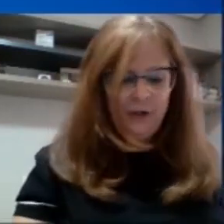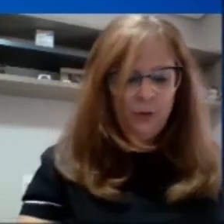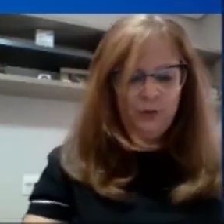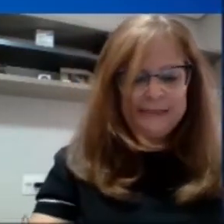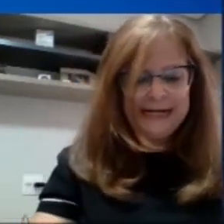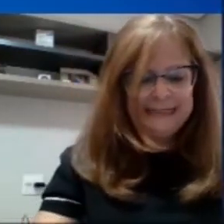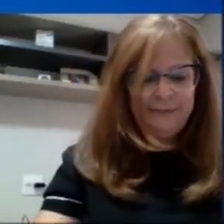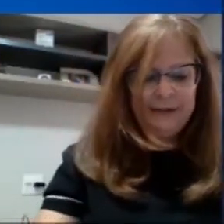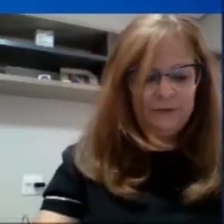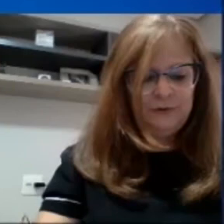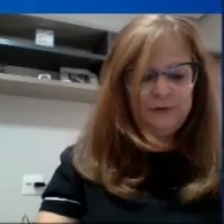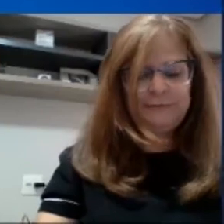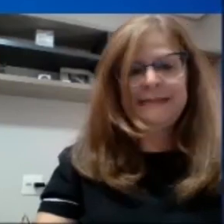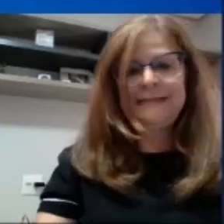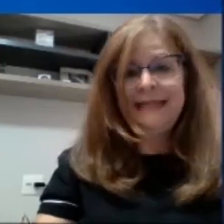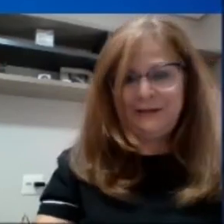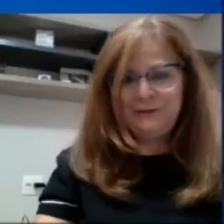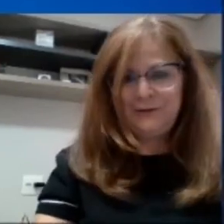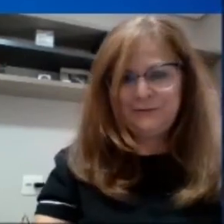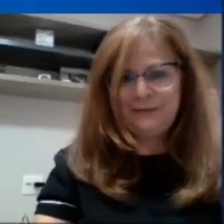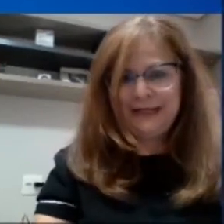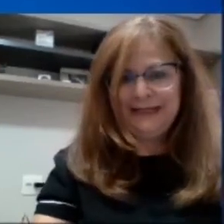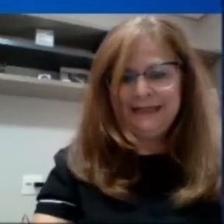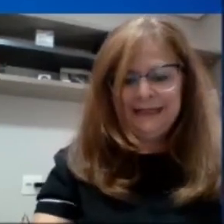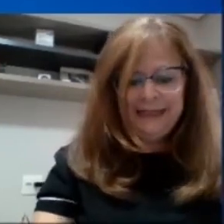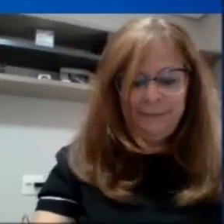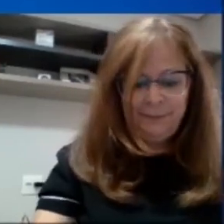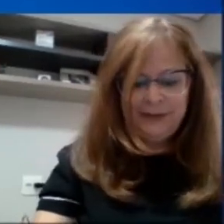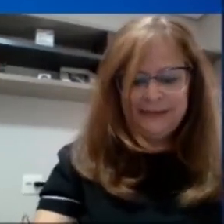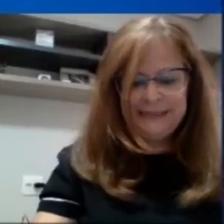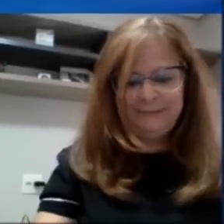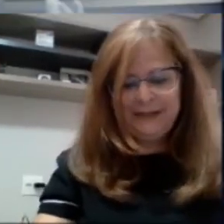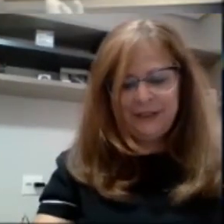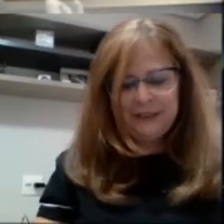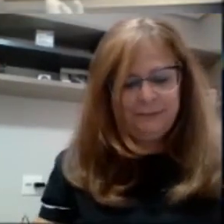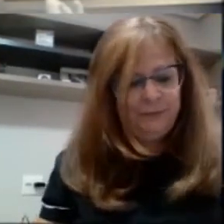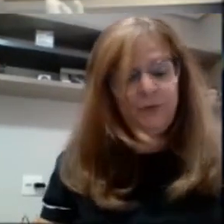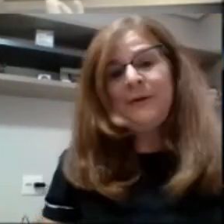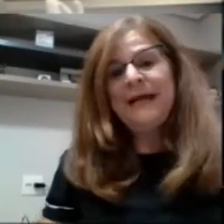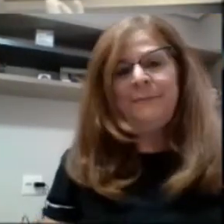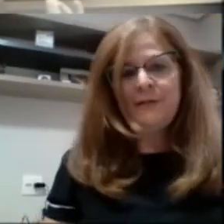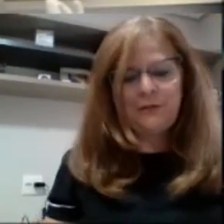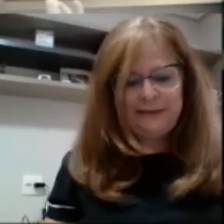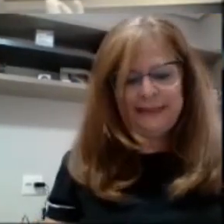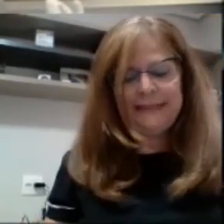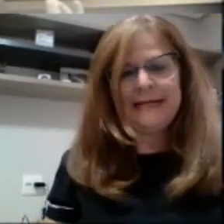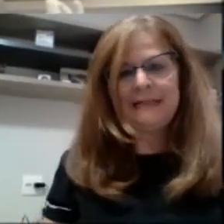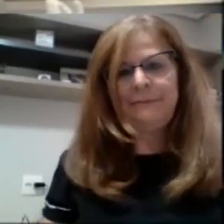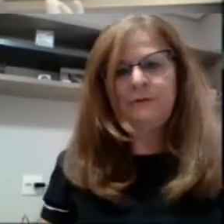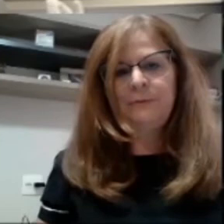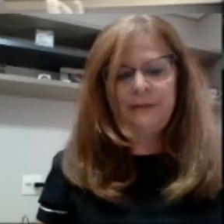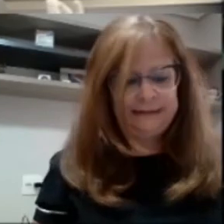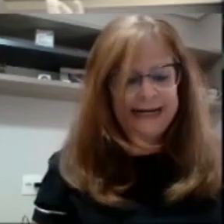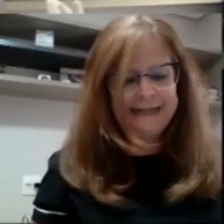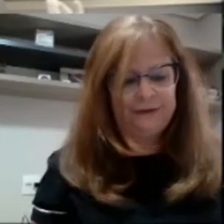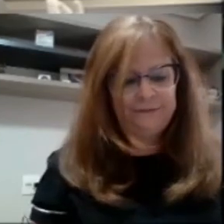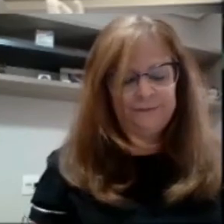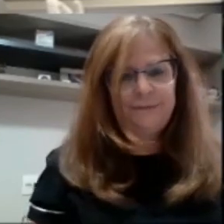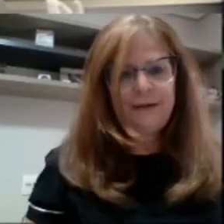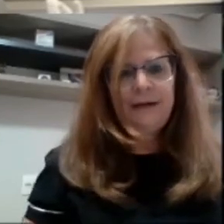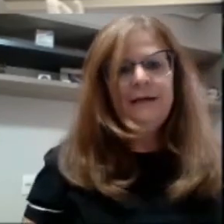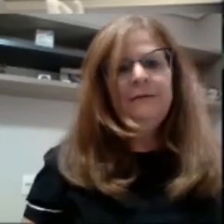materna usada pelos surdos brasileiros, né? E pode ser aprendida por qualquer pessoa interessada pela